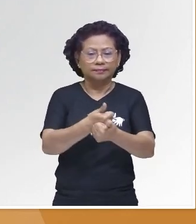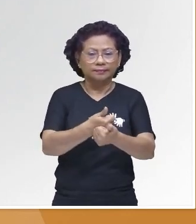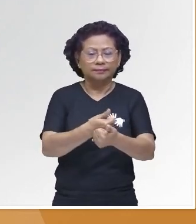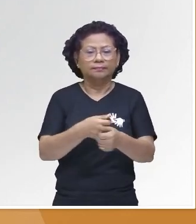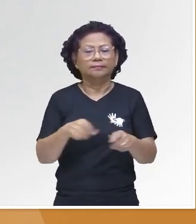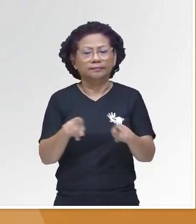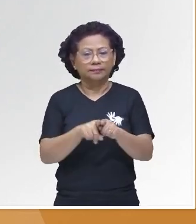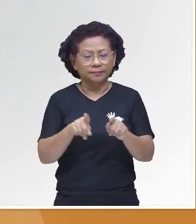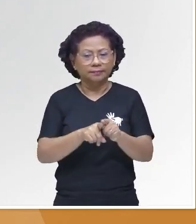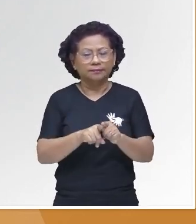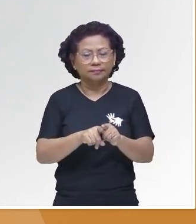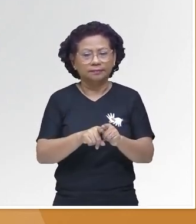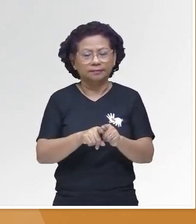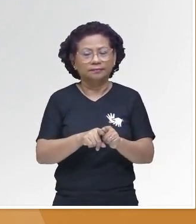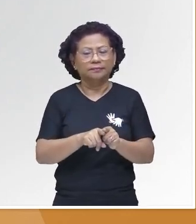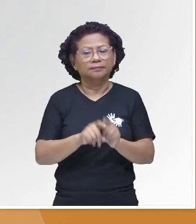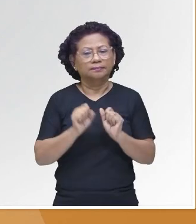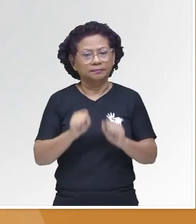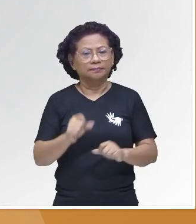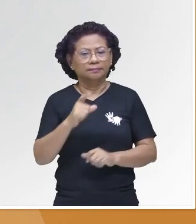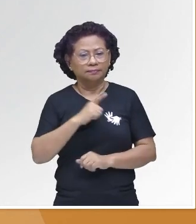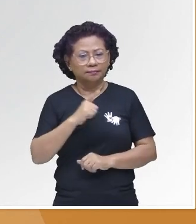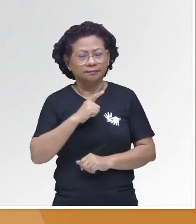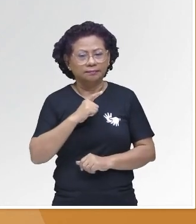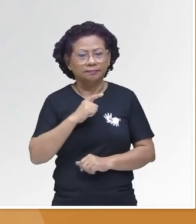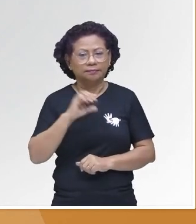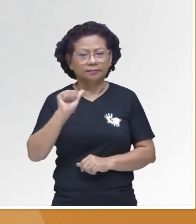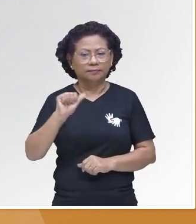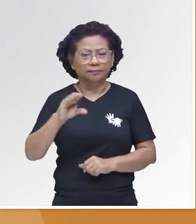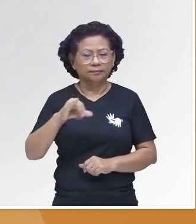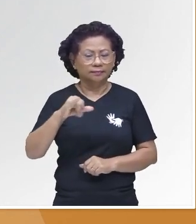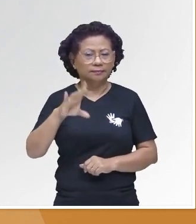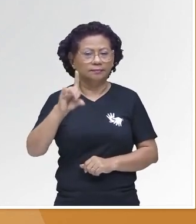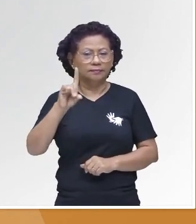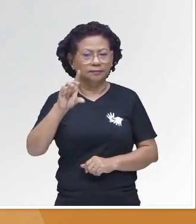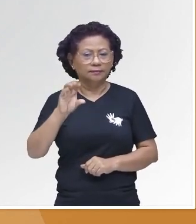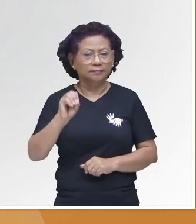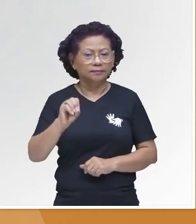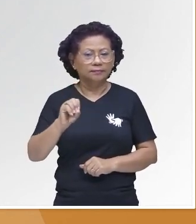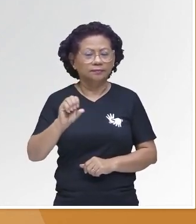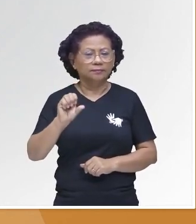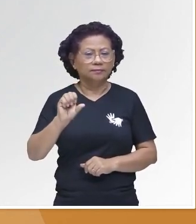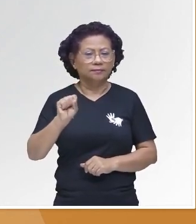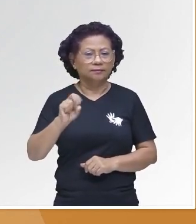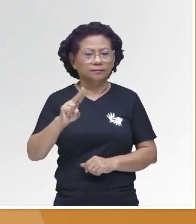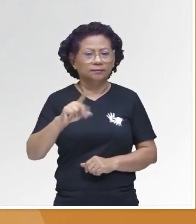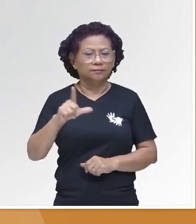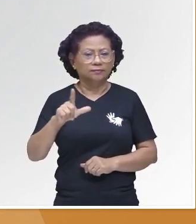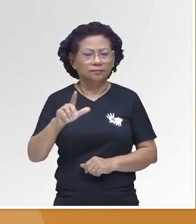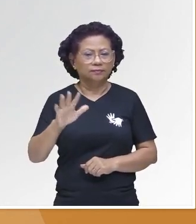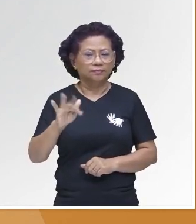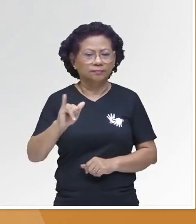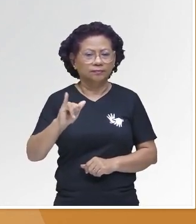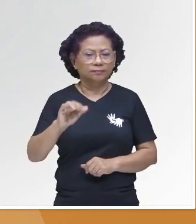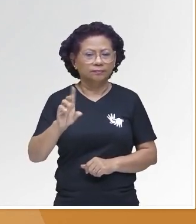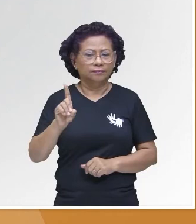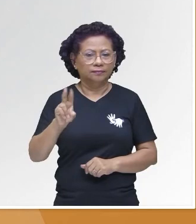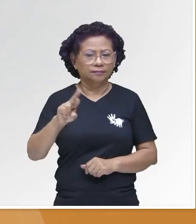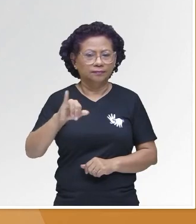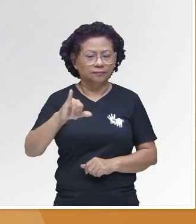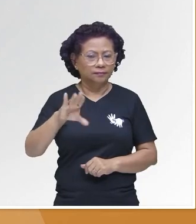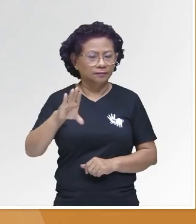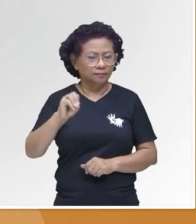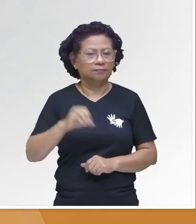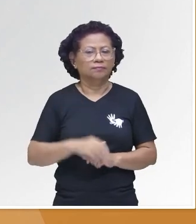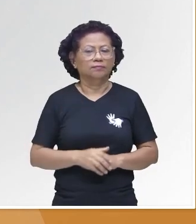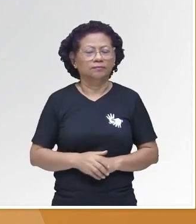ácido sulfídrico, ok? Gente, outra fonte renovável de energia é a